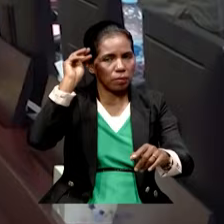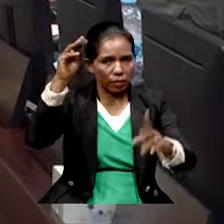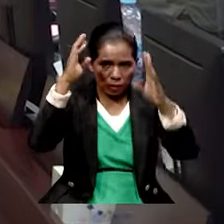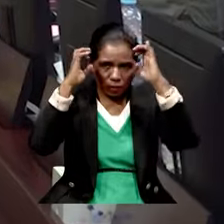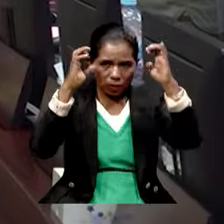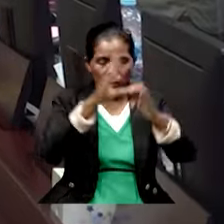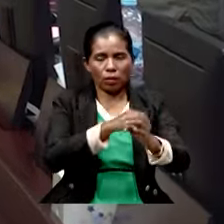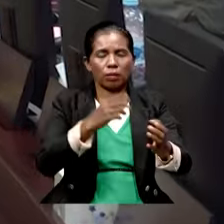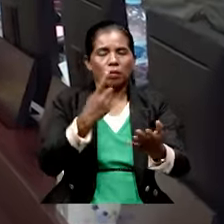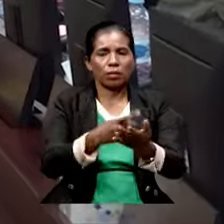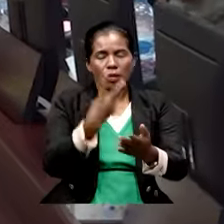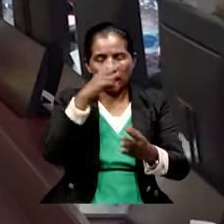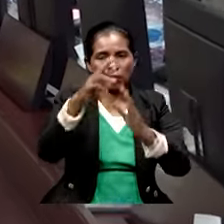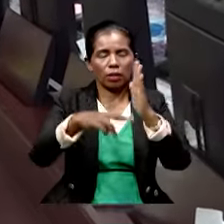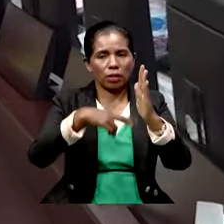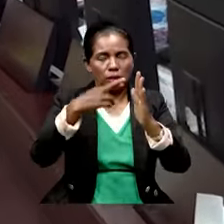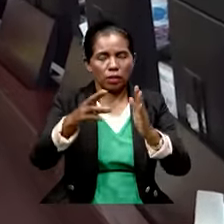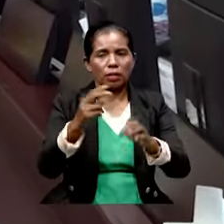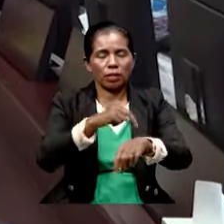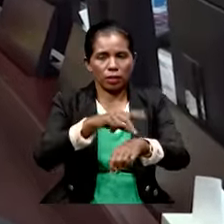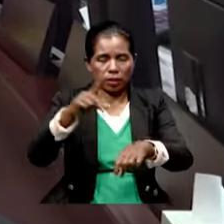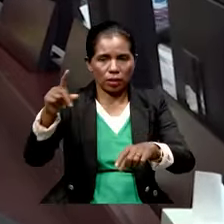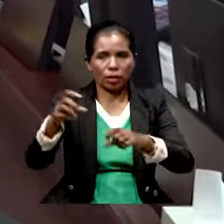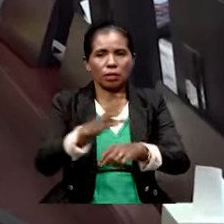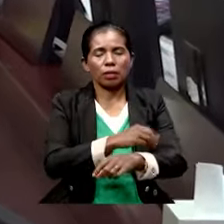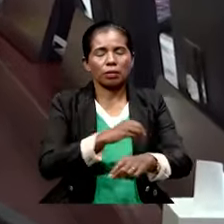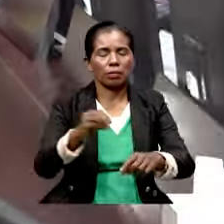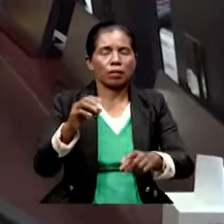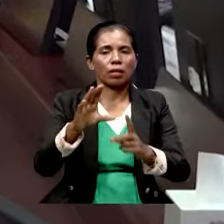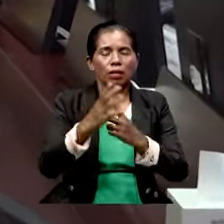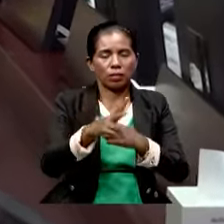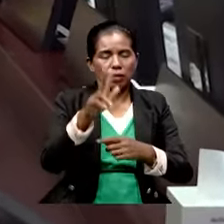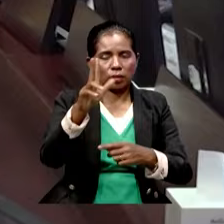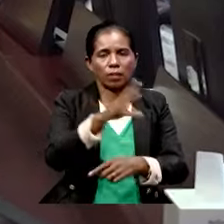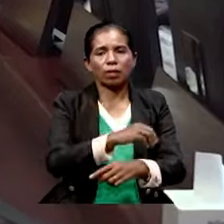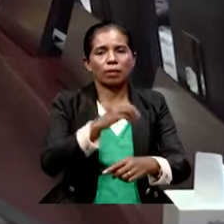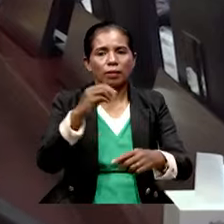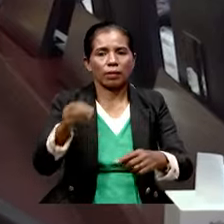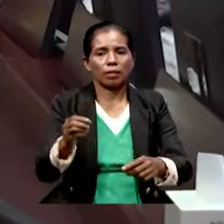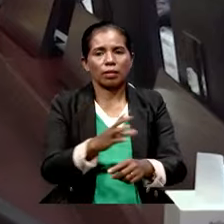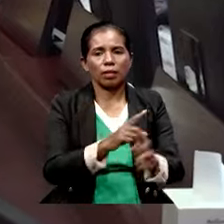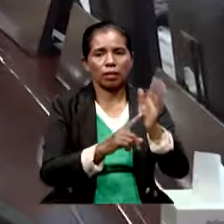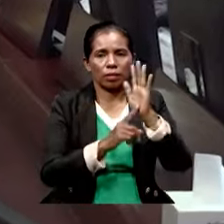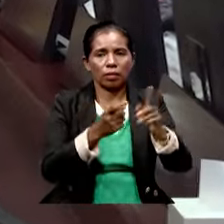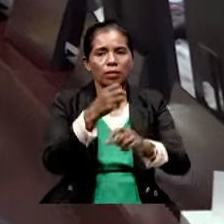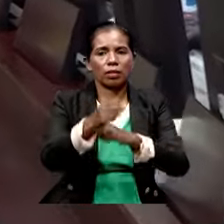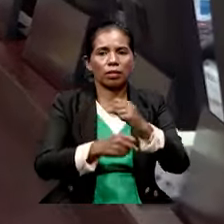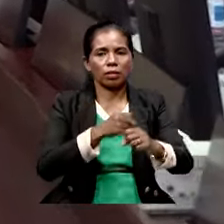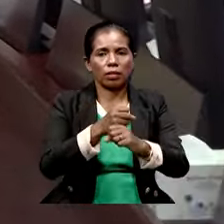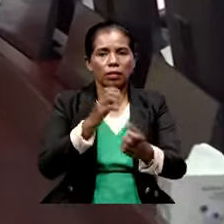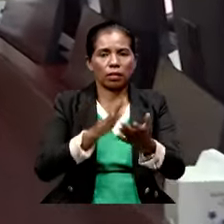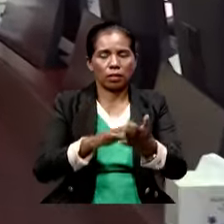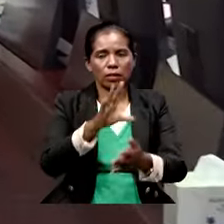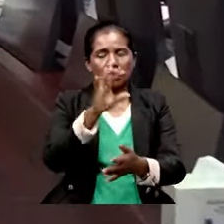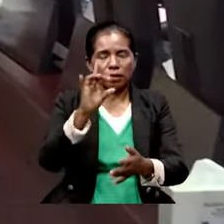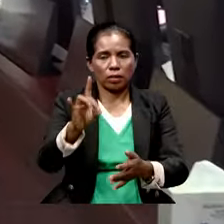Educação para aprovação do currículo básico nacional para terceiro ciclo ensino básico que abrange o sistema na escolaridade